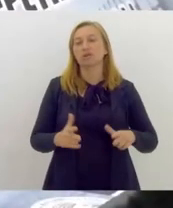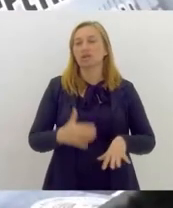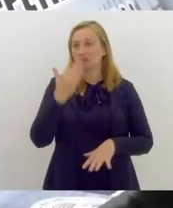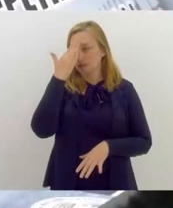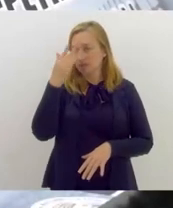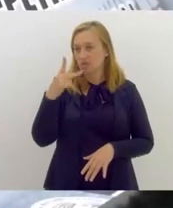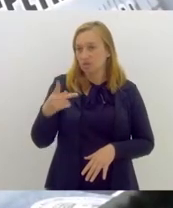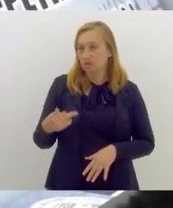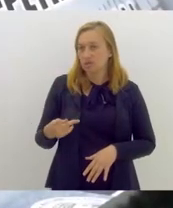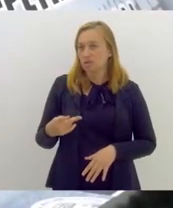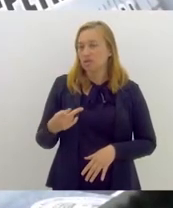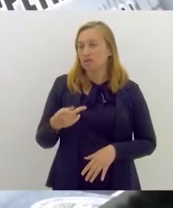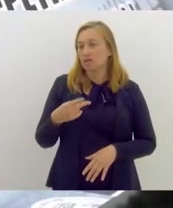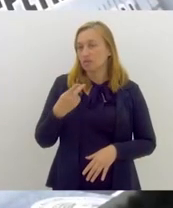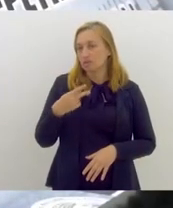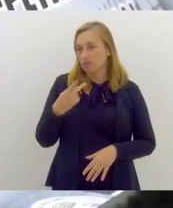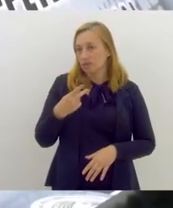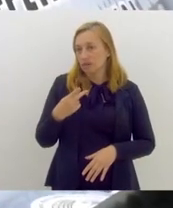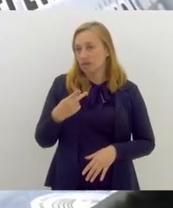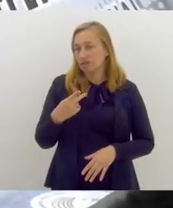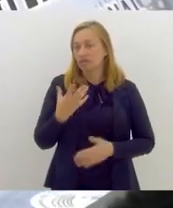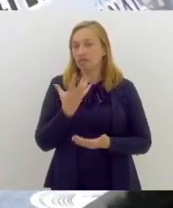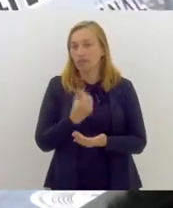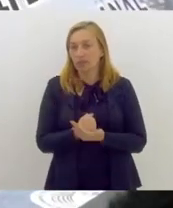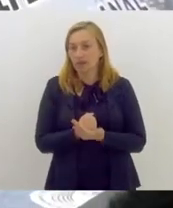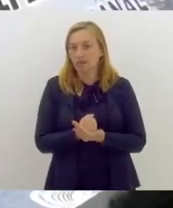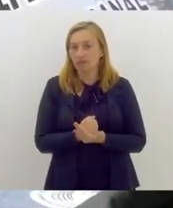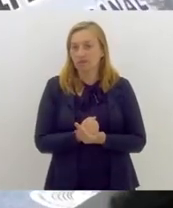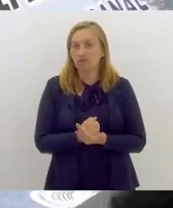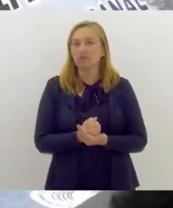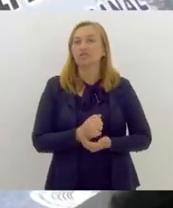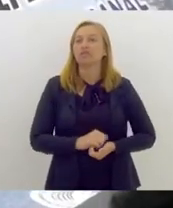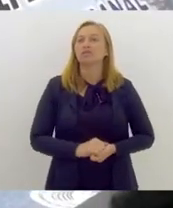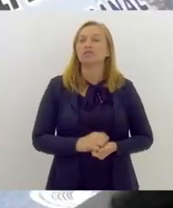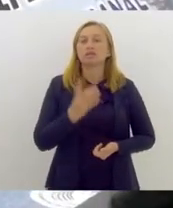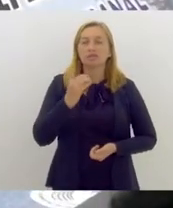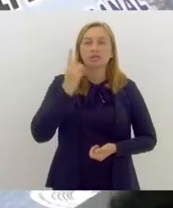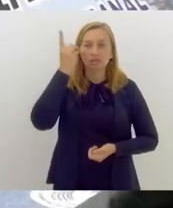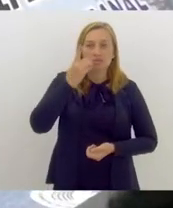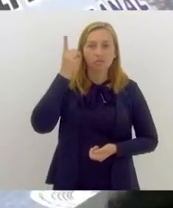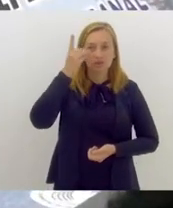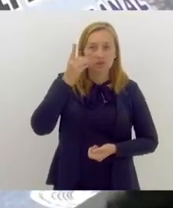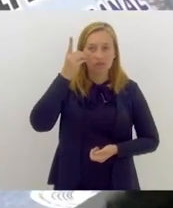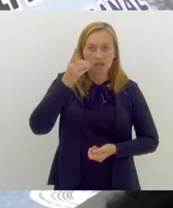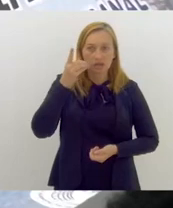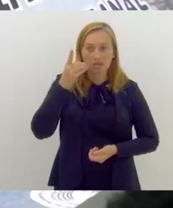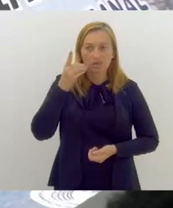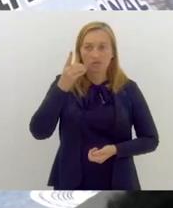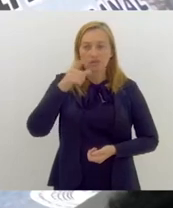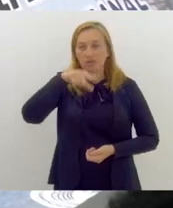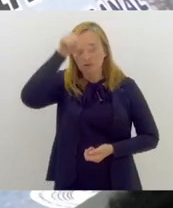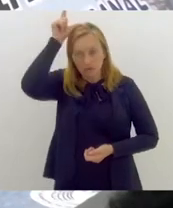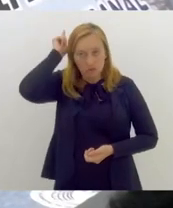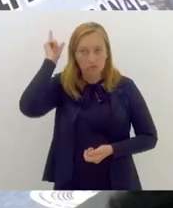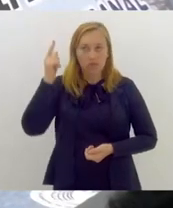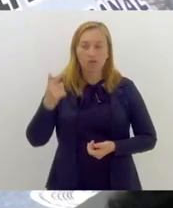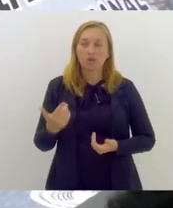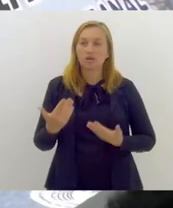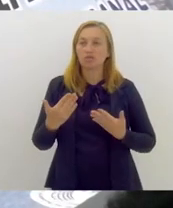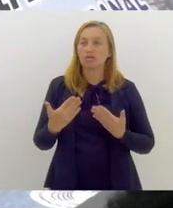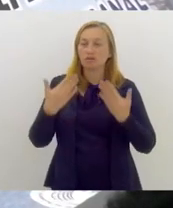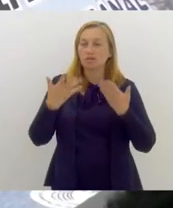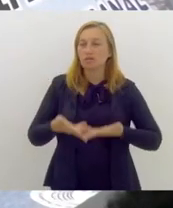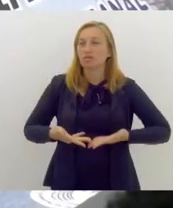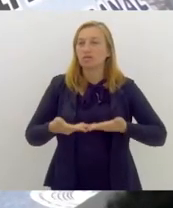a sua importância porque nós estamos gravando aqui audiência a sugestão que o deputados Paulo ofereceu importante vou pegar essa síntese que foi